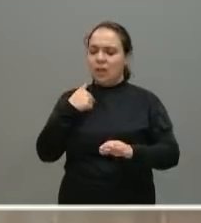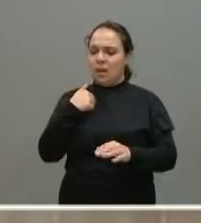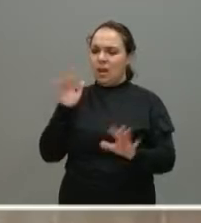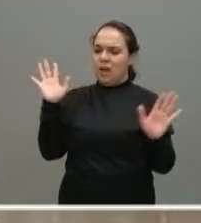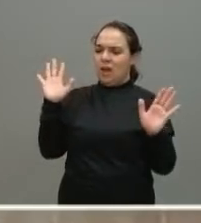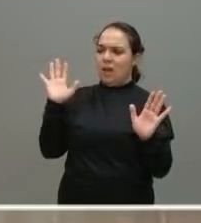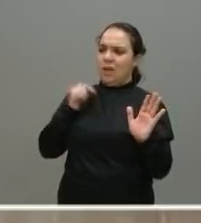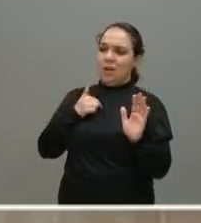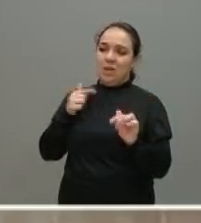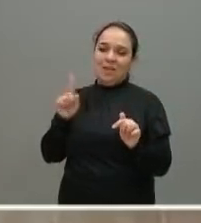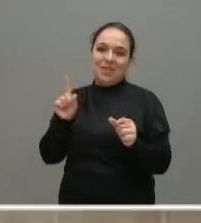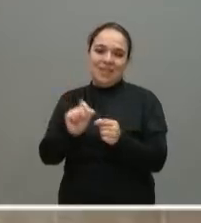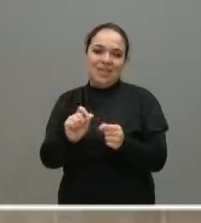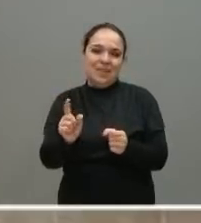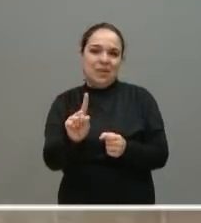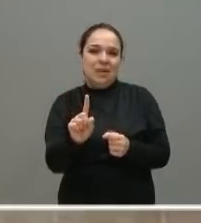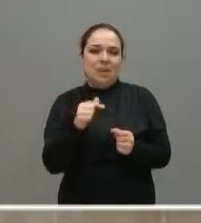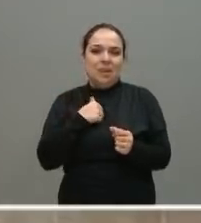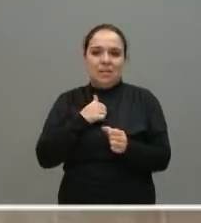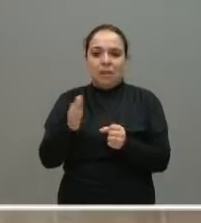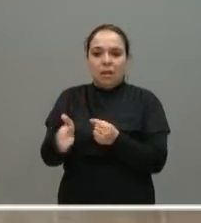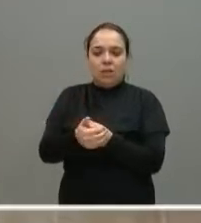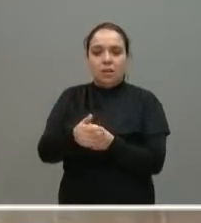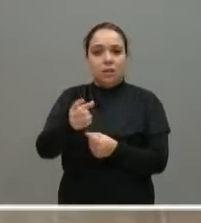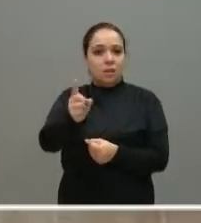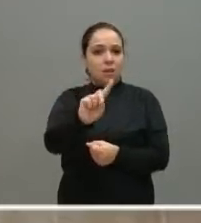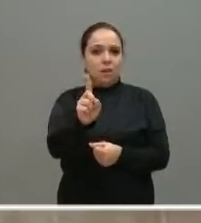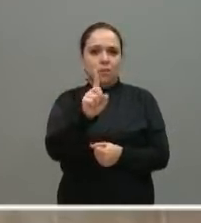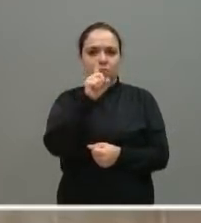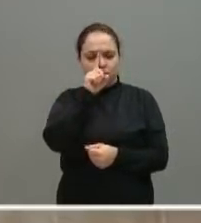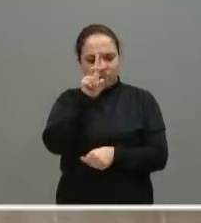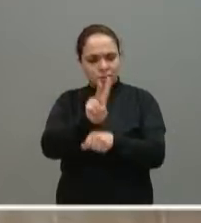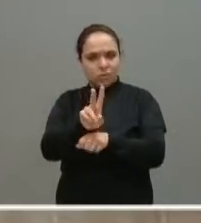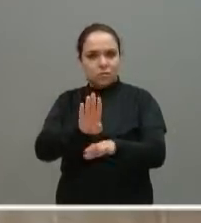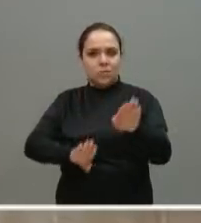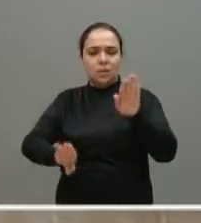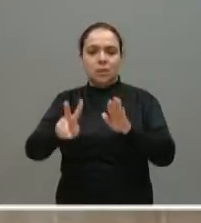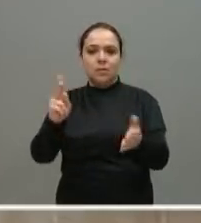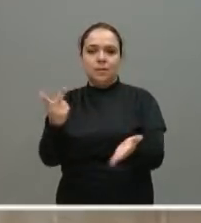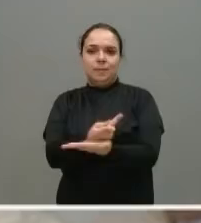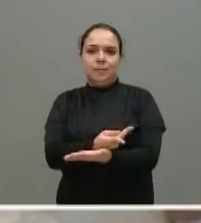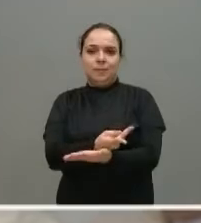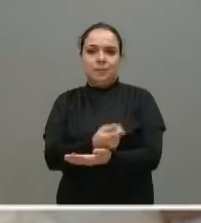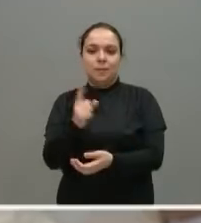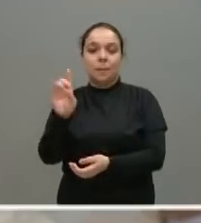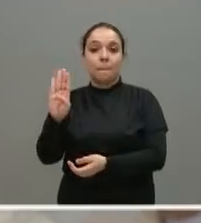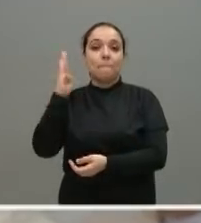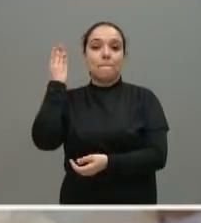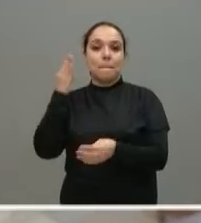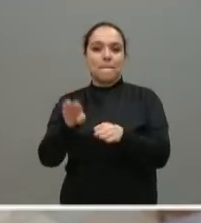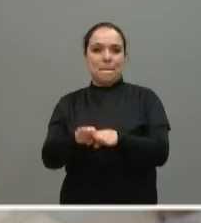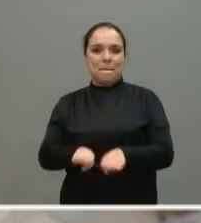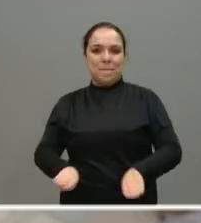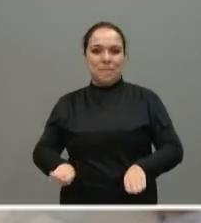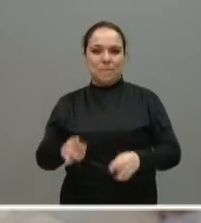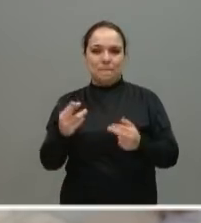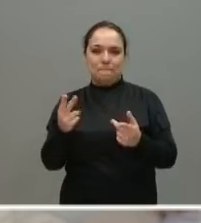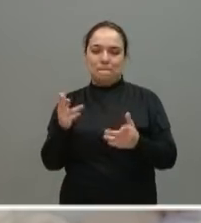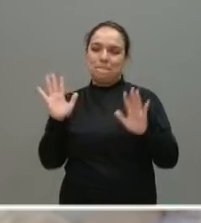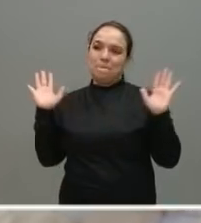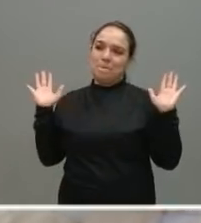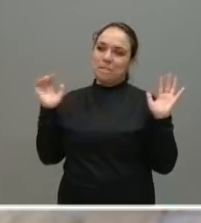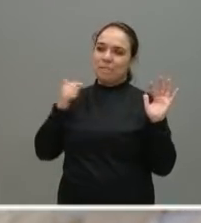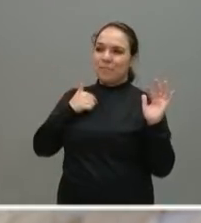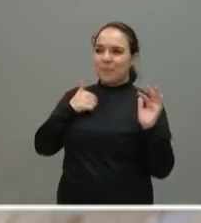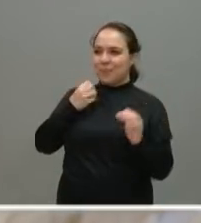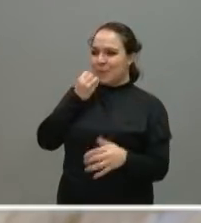falsa humildade. O perigo é grande de cairmos numa falsa humildade, de querermos, poxa,